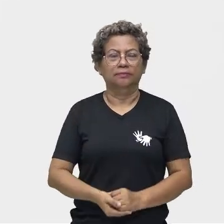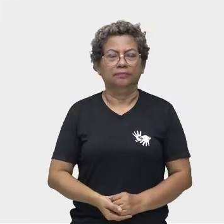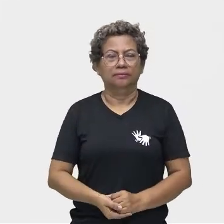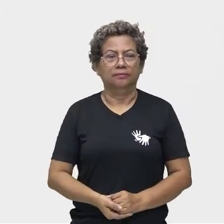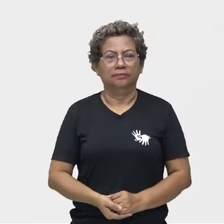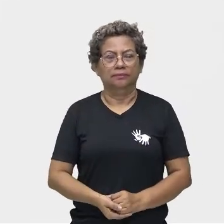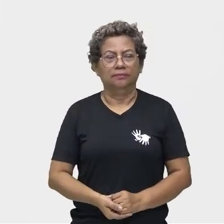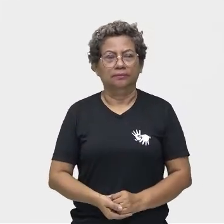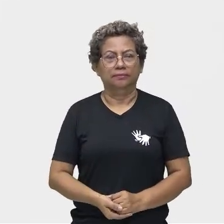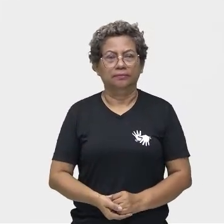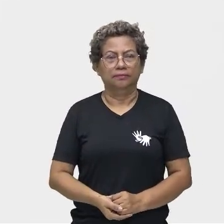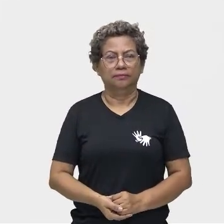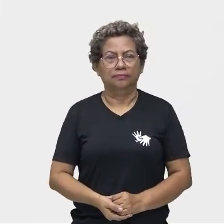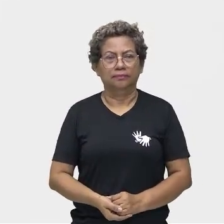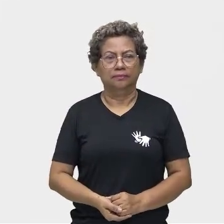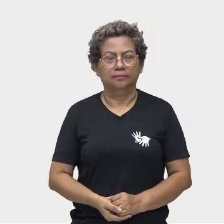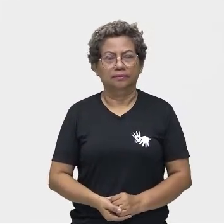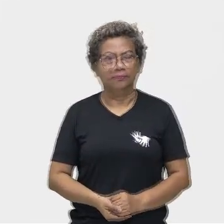Correto?